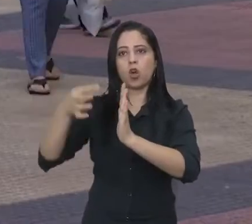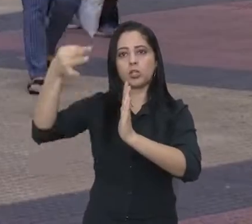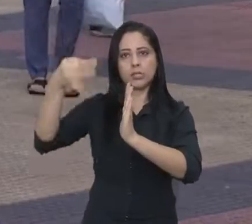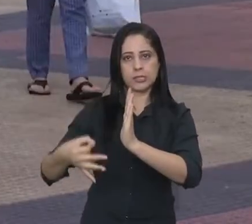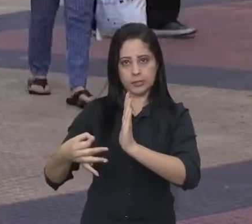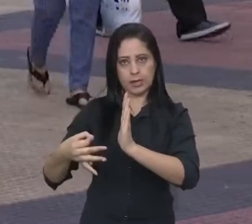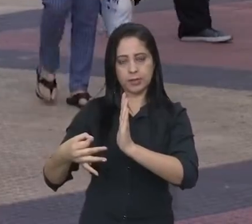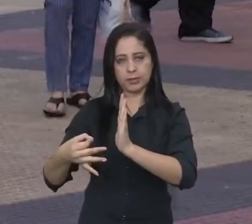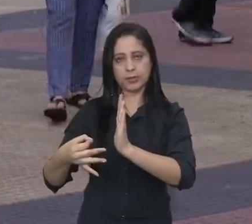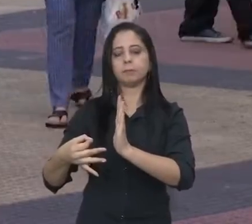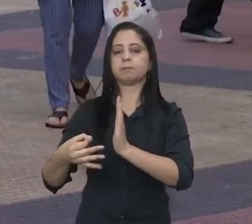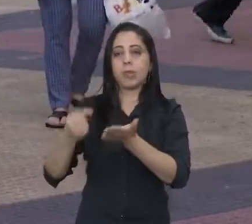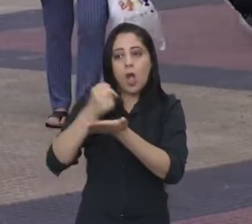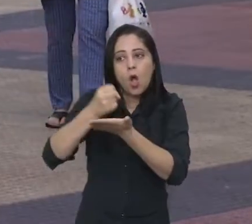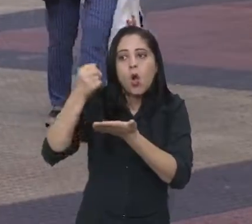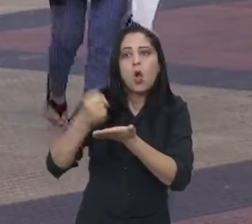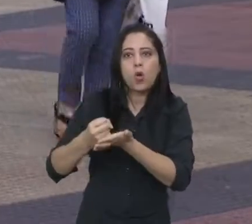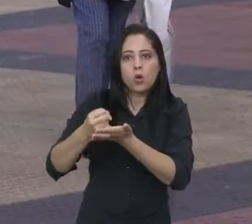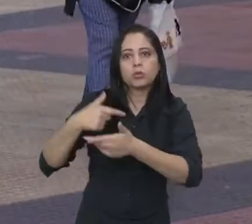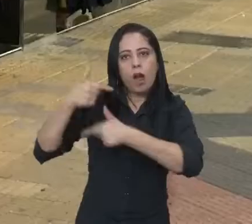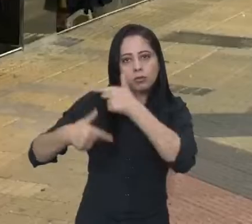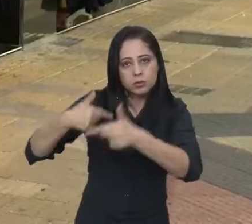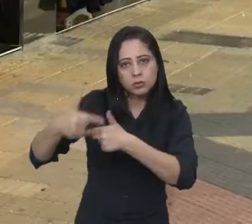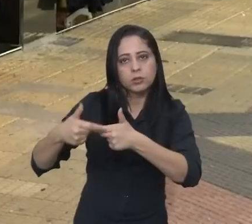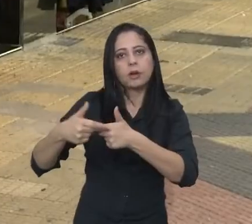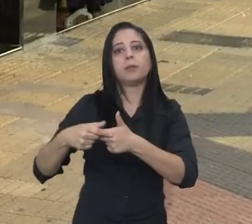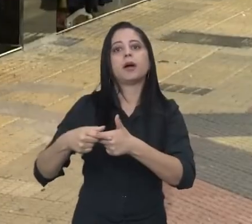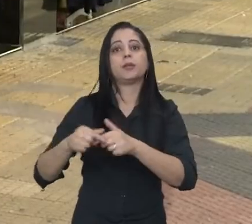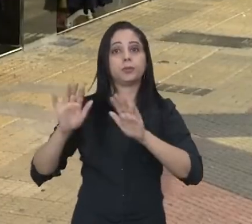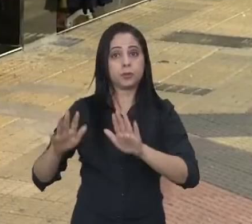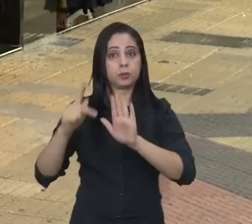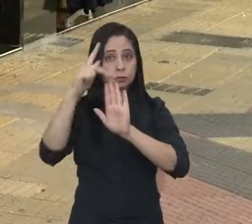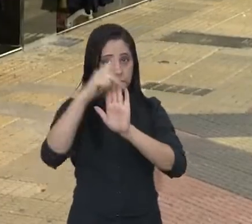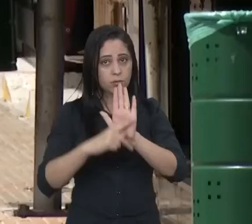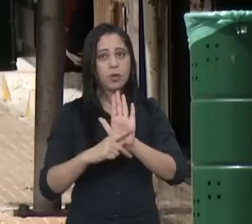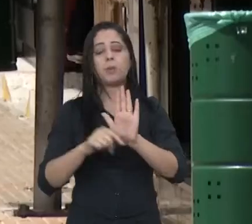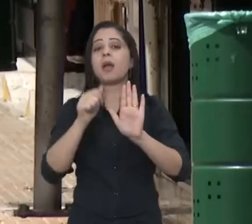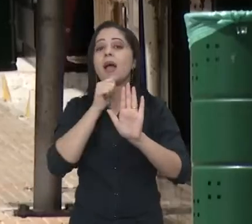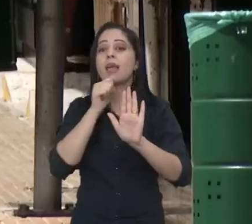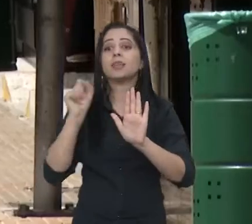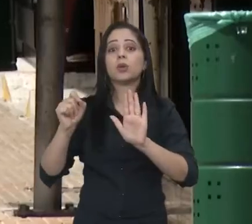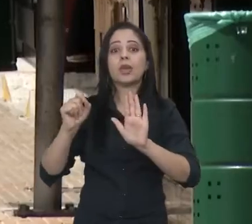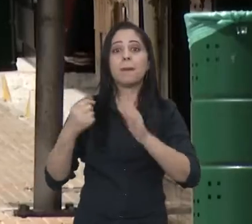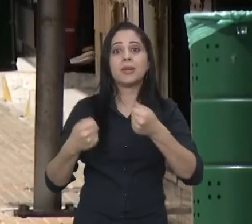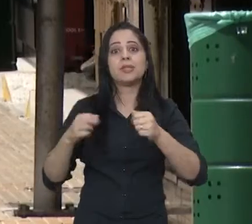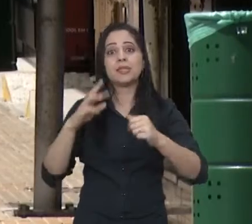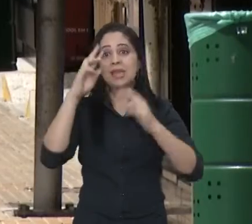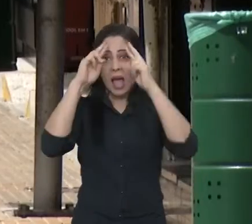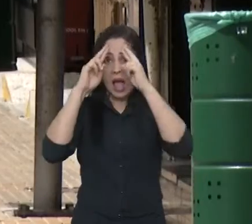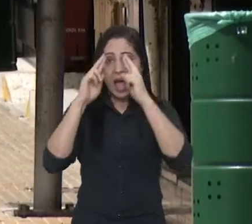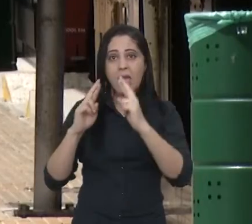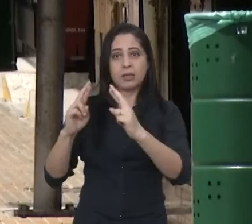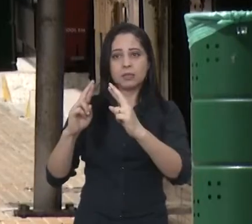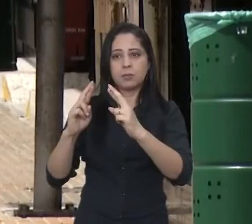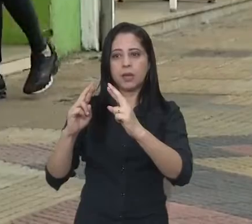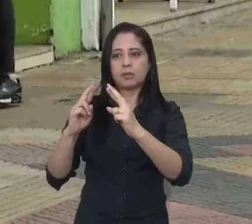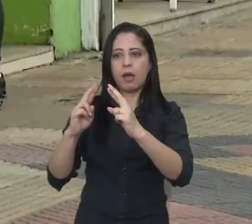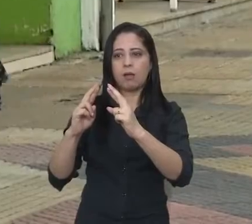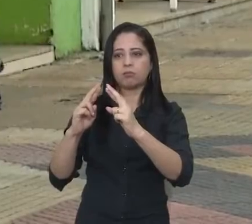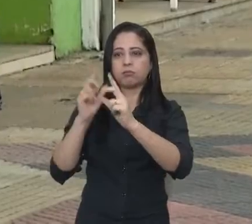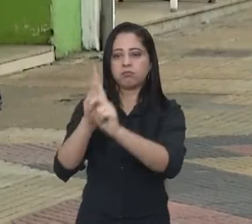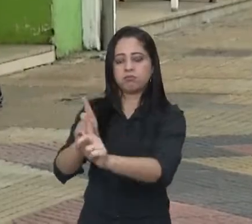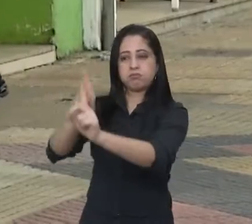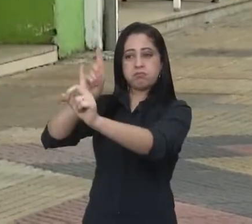de comprovação da legalidade da loja que contratar o seu serviço. O projeto ainda estabelece limites